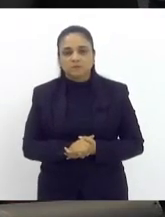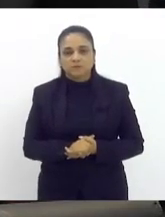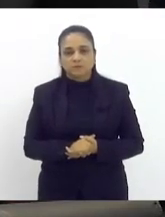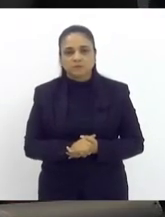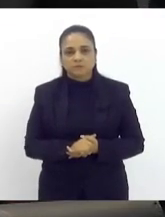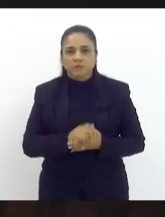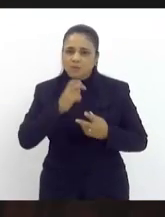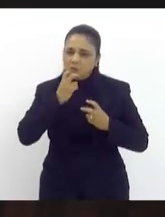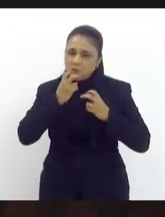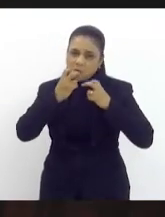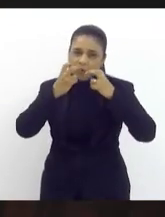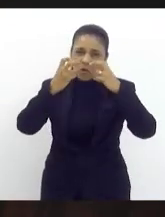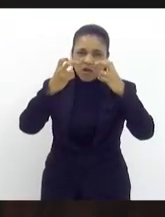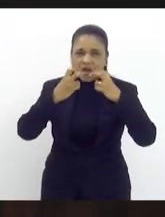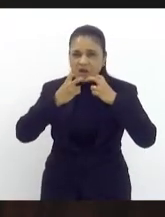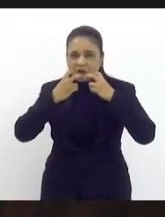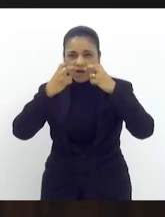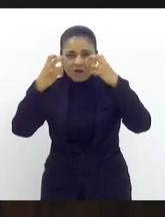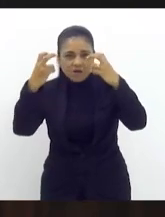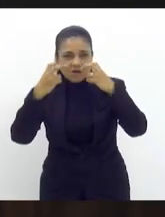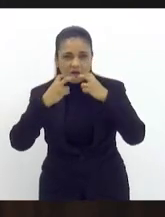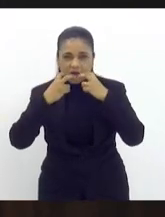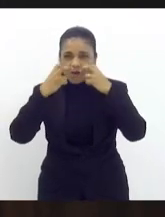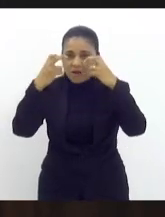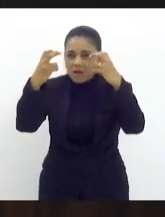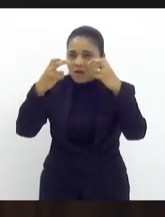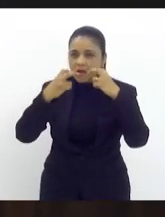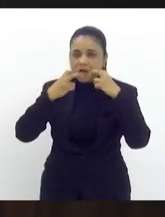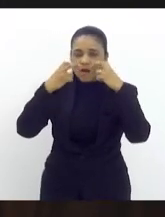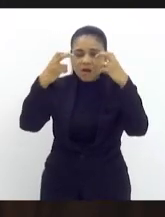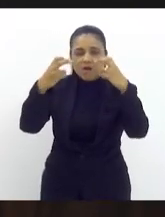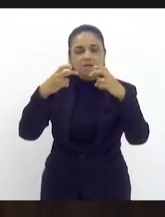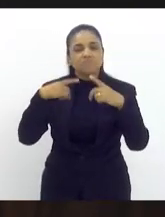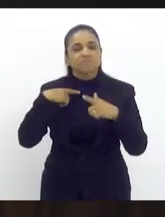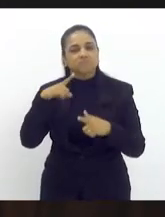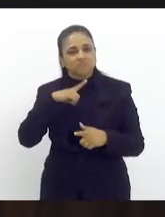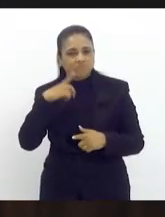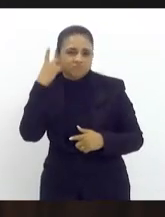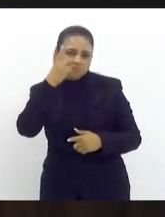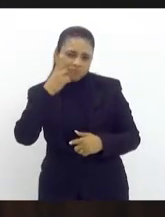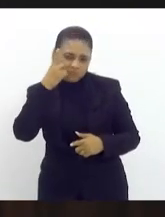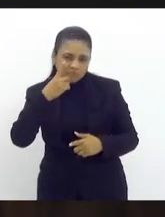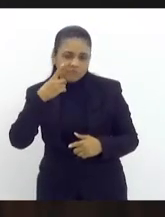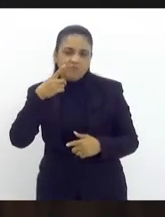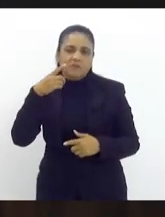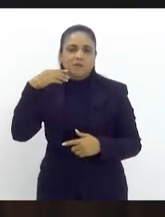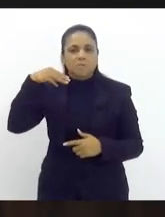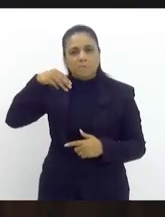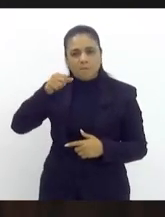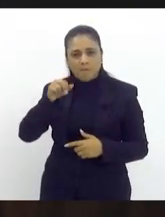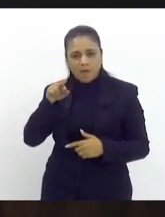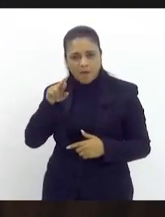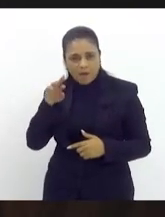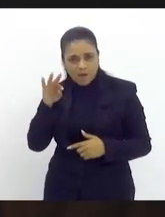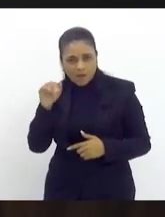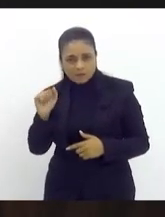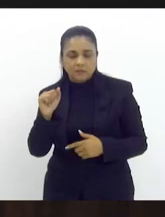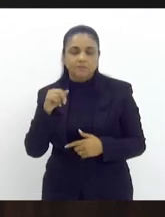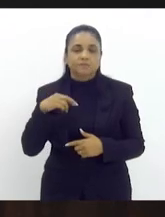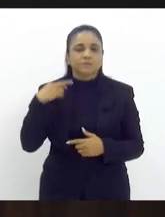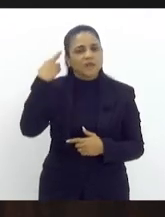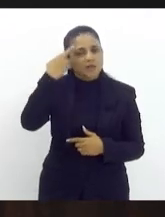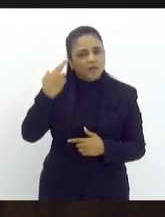vamos garantir a fala da deputada Marta Rocha, da deputada Renata, que é importante, e